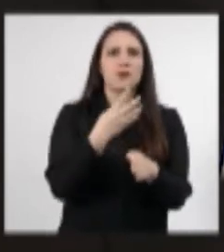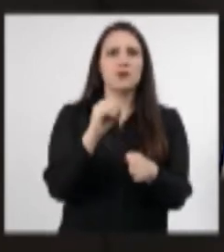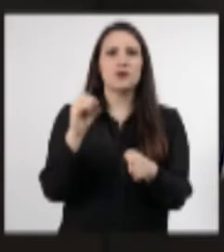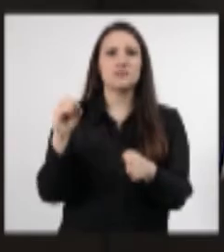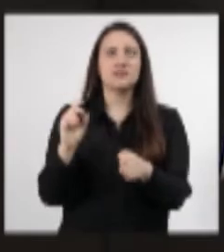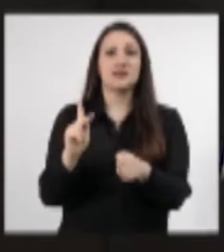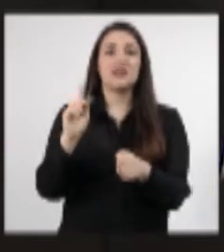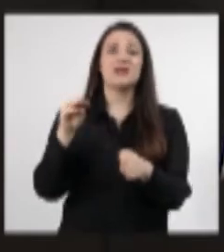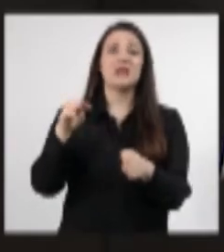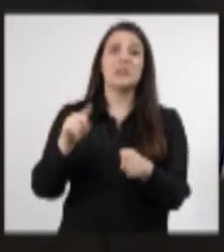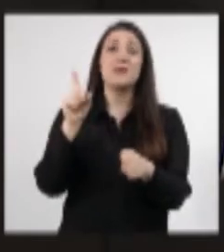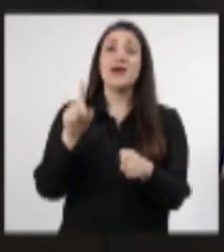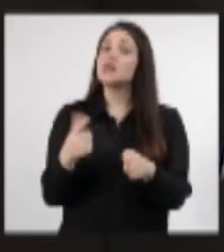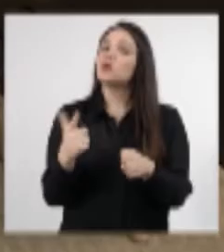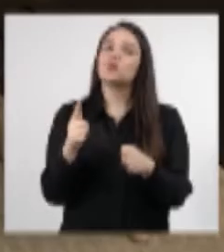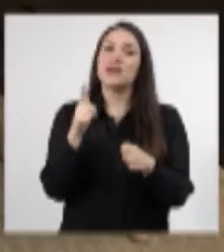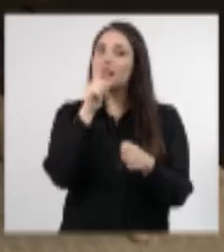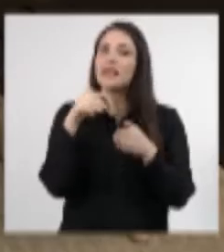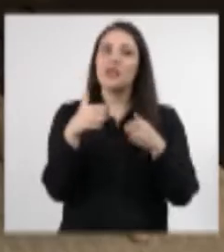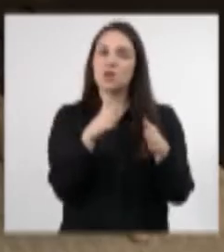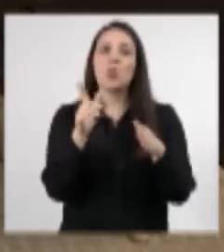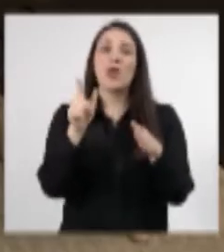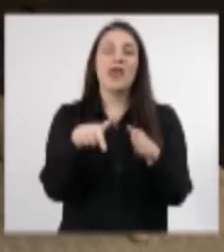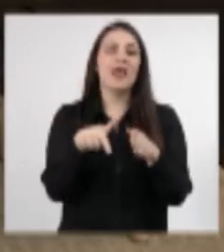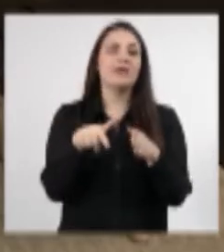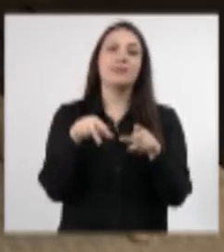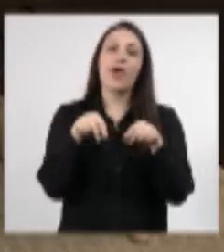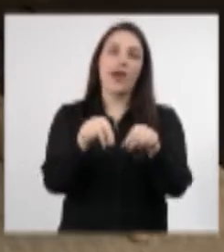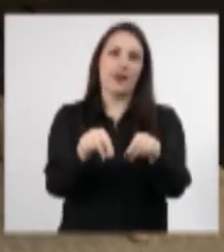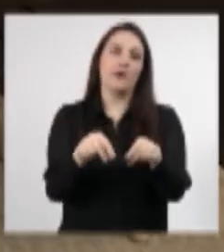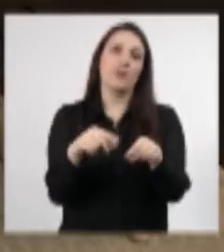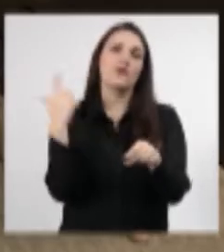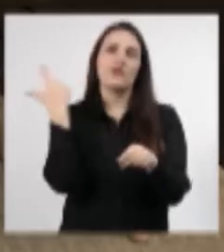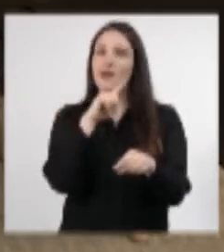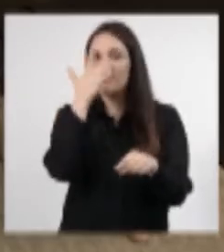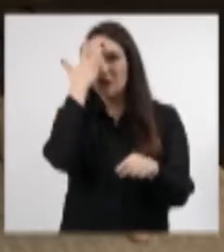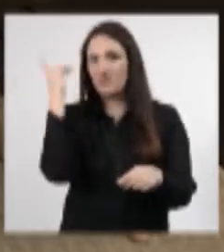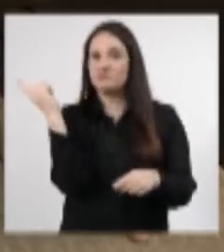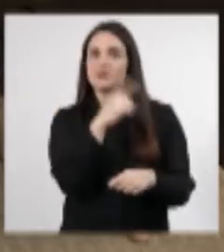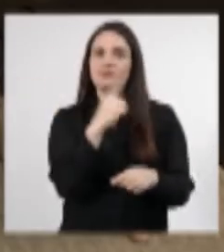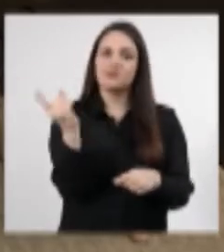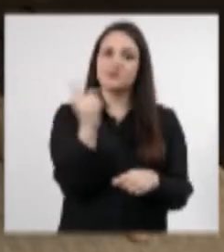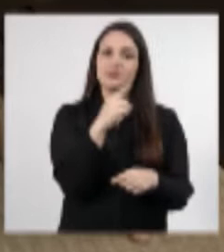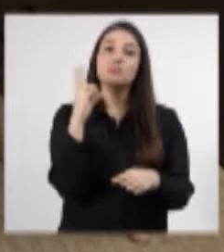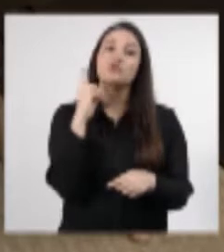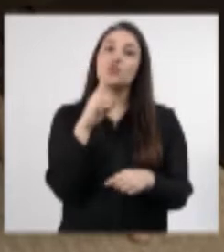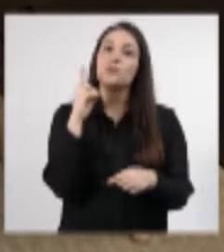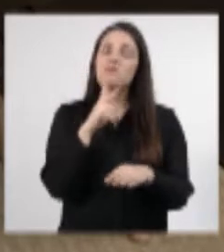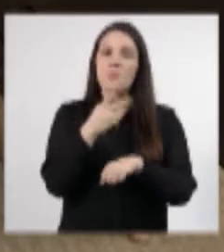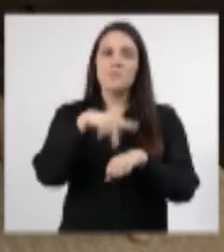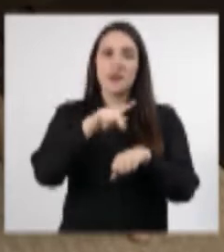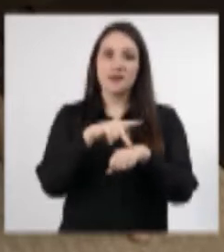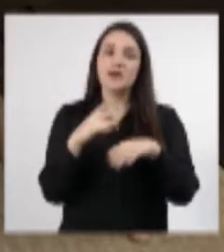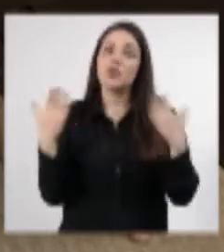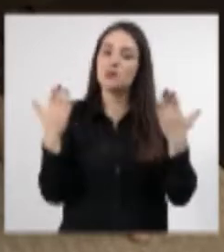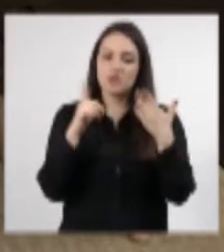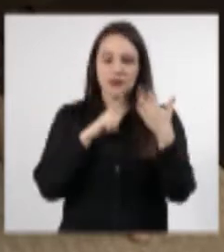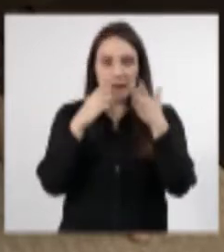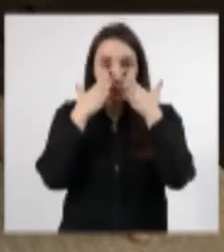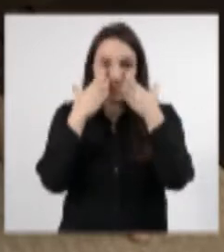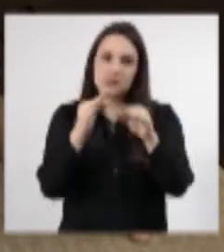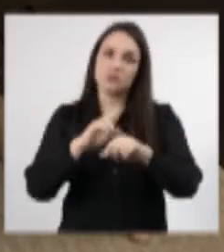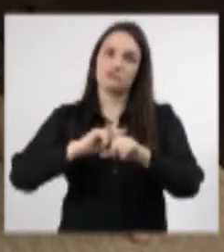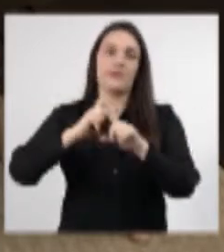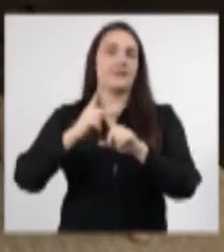de 1.400 quilômetros de fronteira seca, ela merece e vem recebendo uma atenção especial.